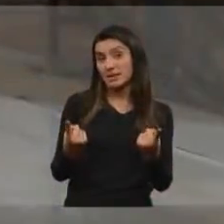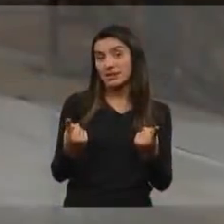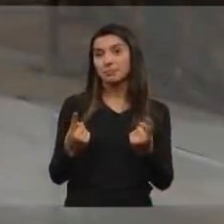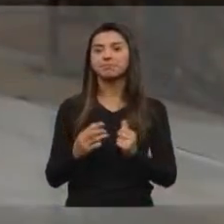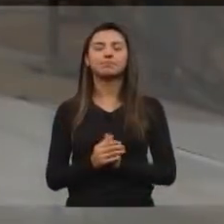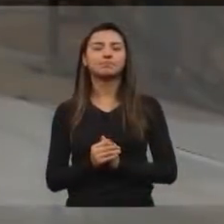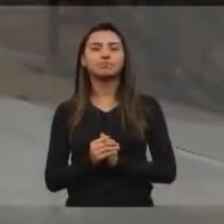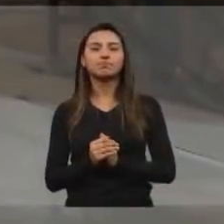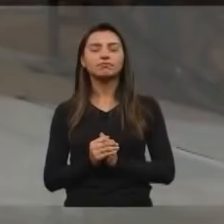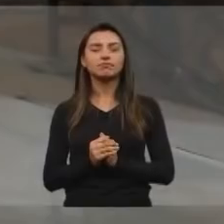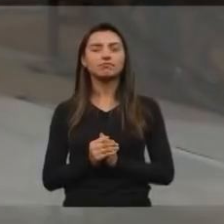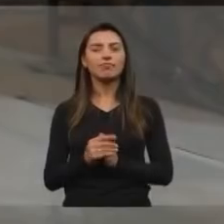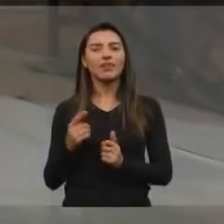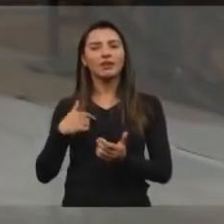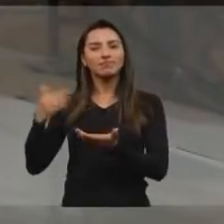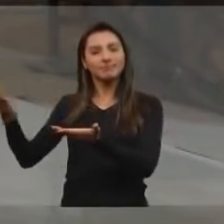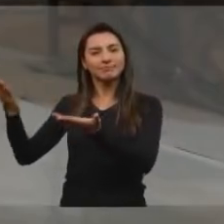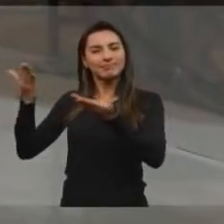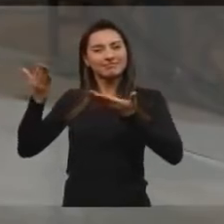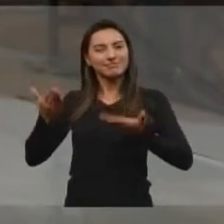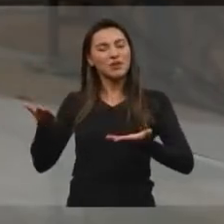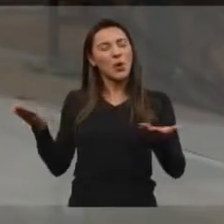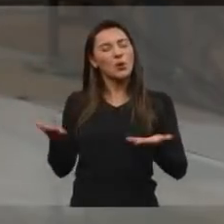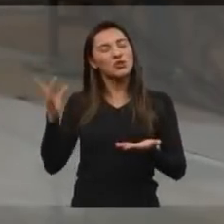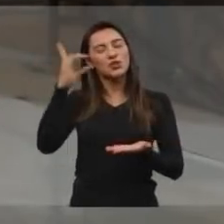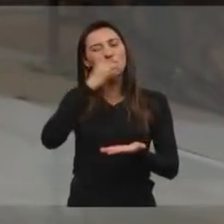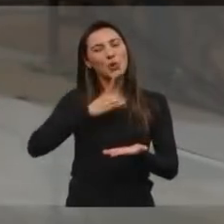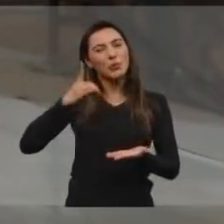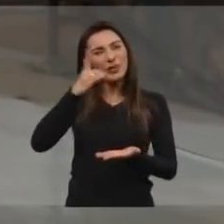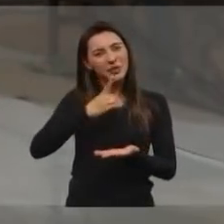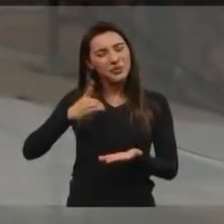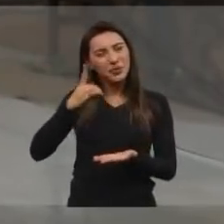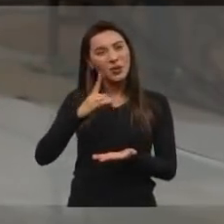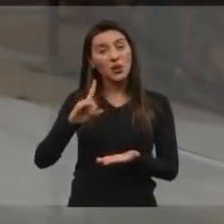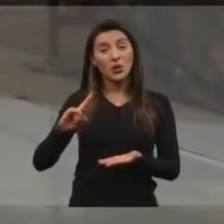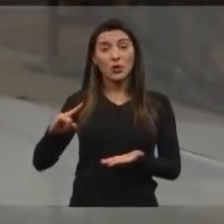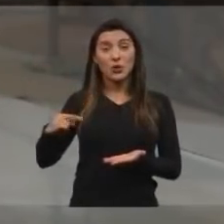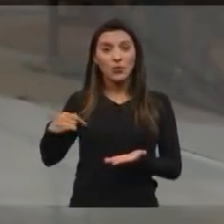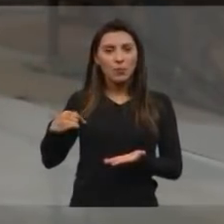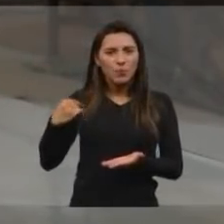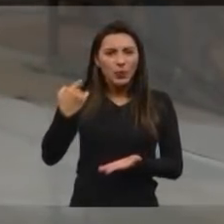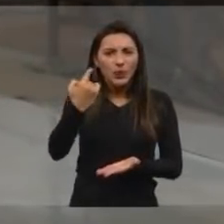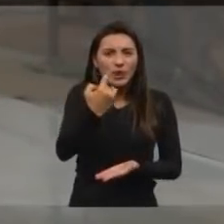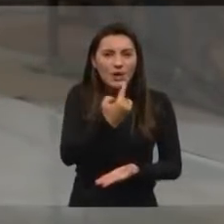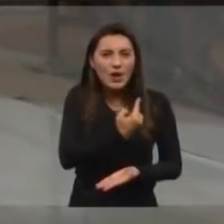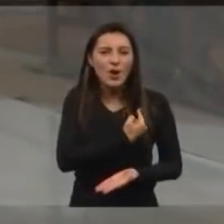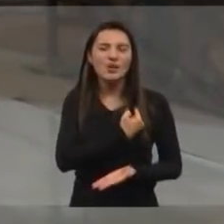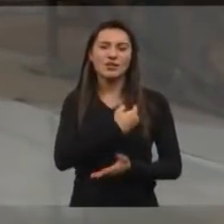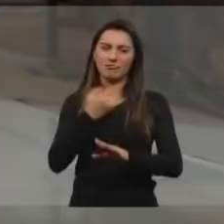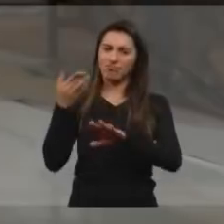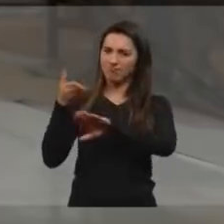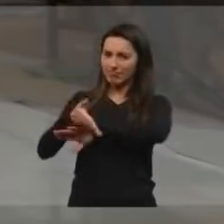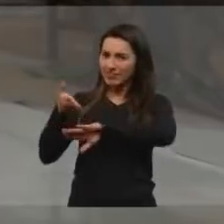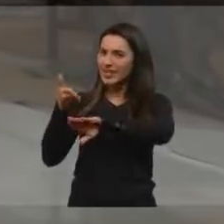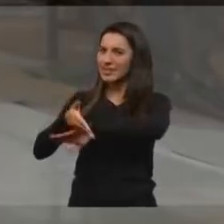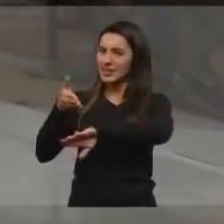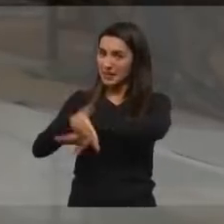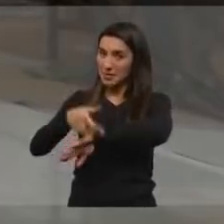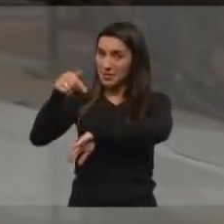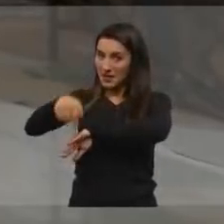eu trago ela nesse domingo porque todos que além os que participam efetivamente